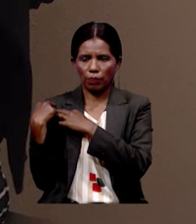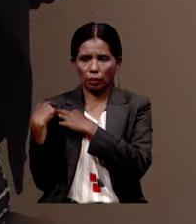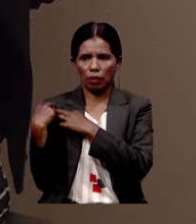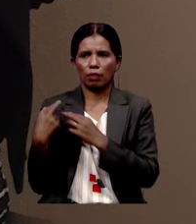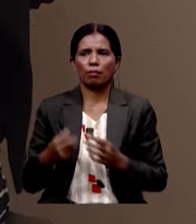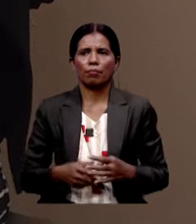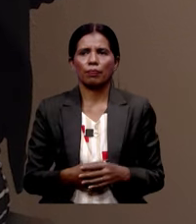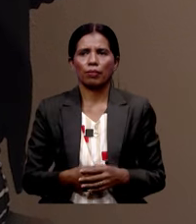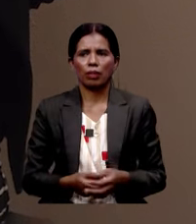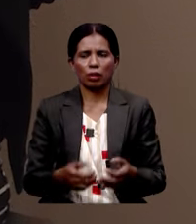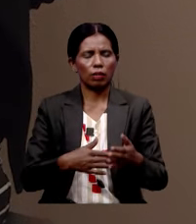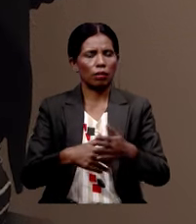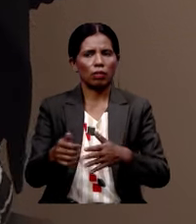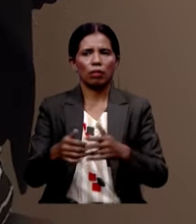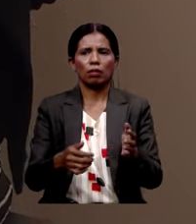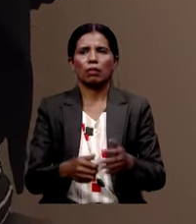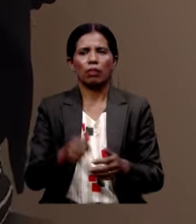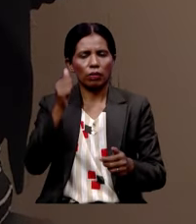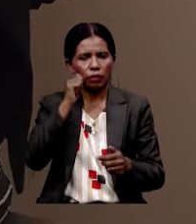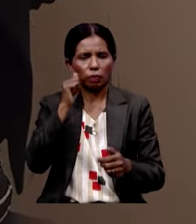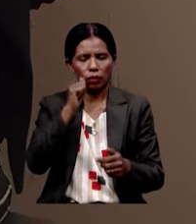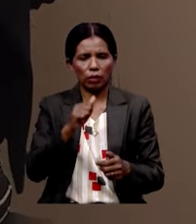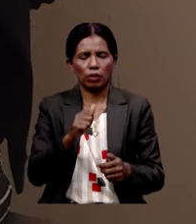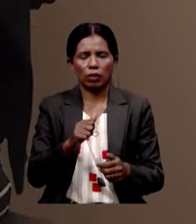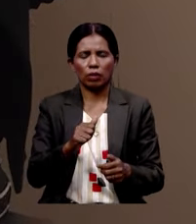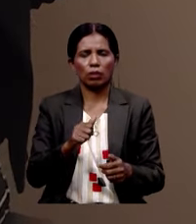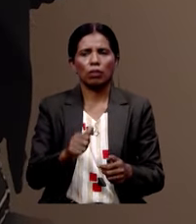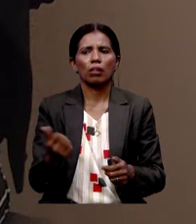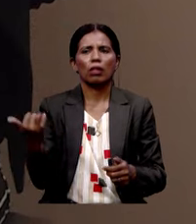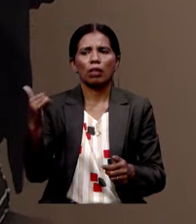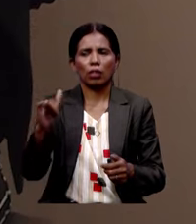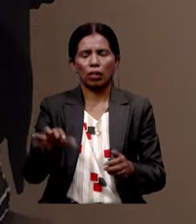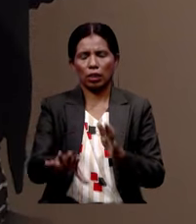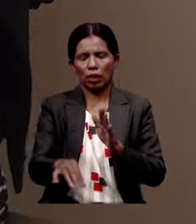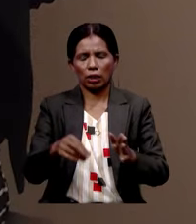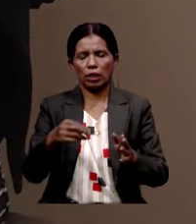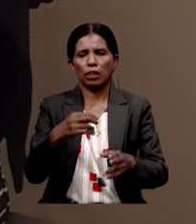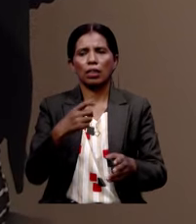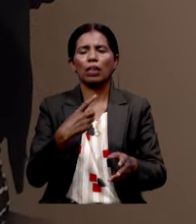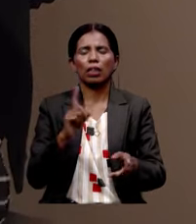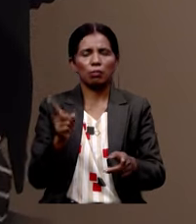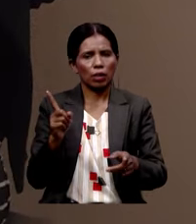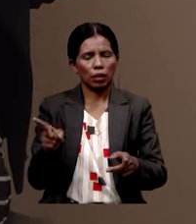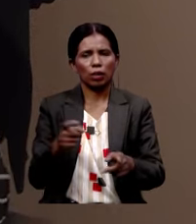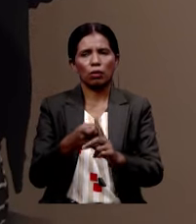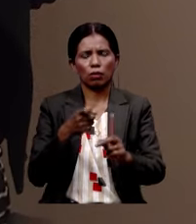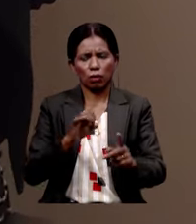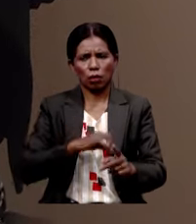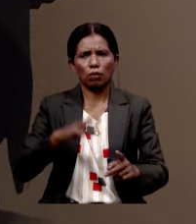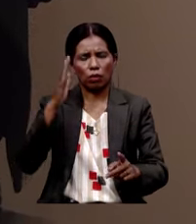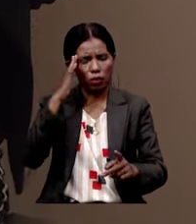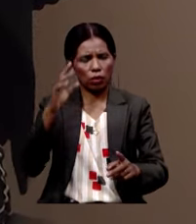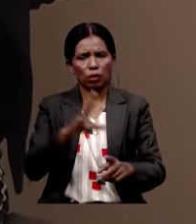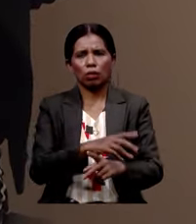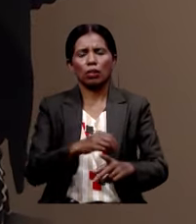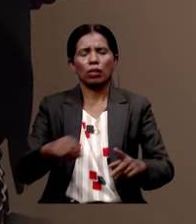responsabiliza i dala ruma feto feto malo ne mos hetan amiasa kare kusinia awanoi fatores